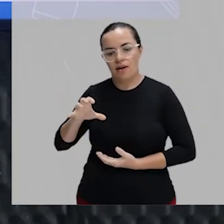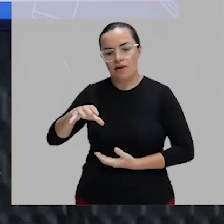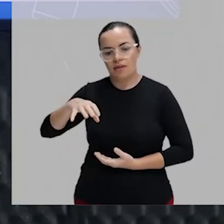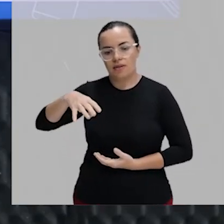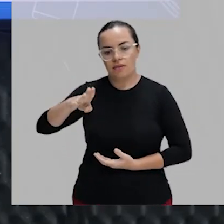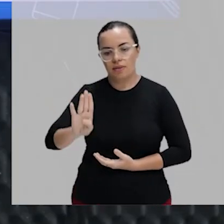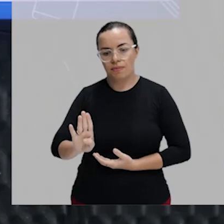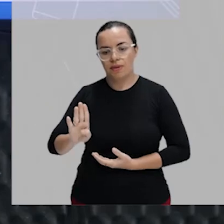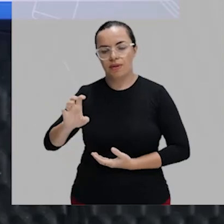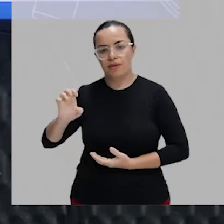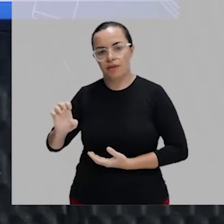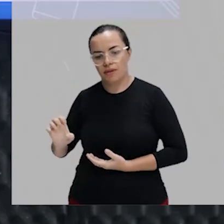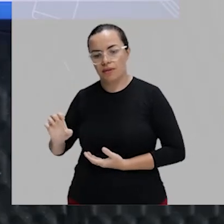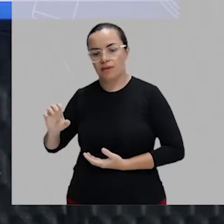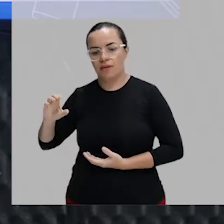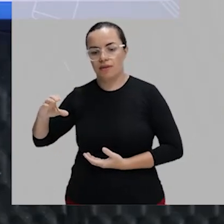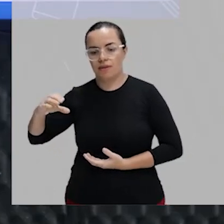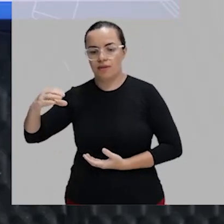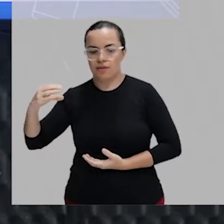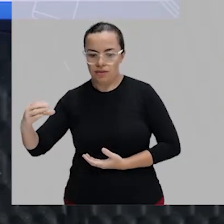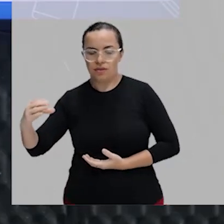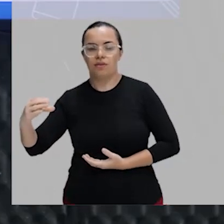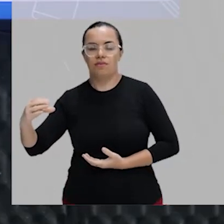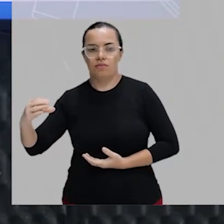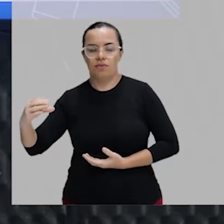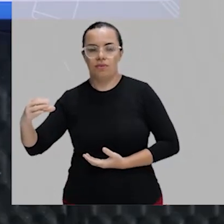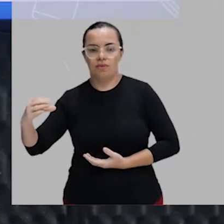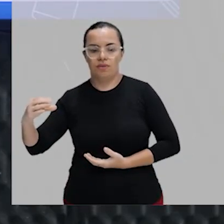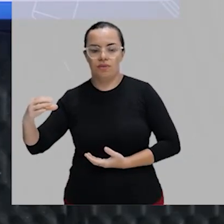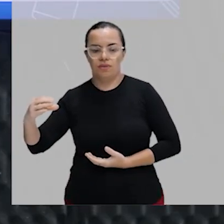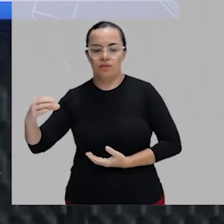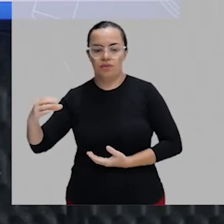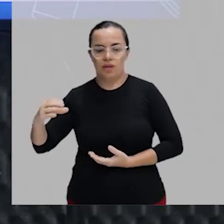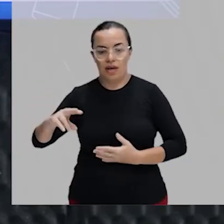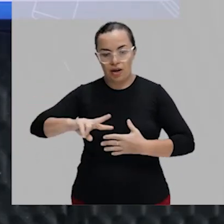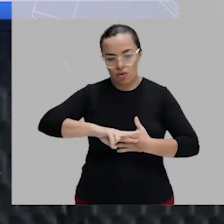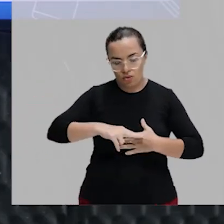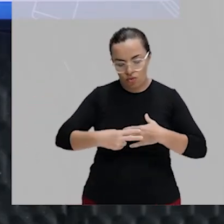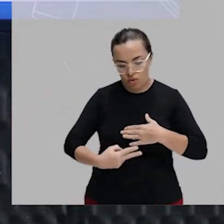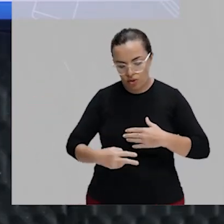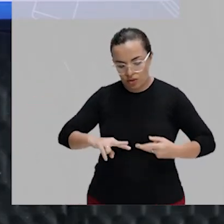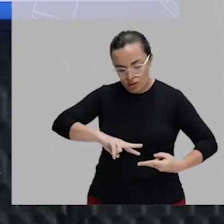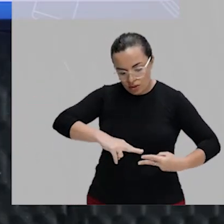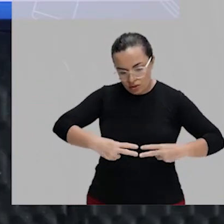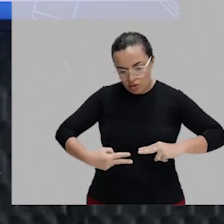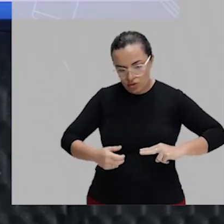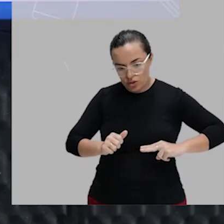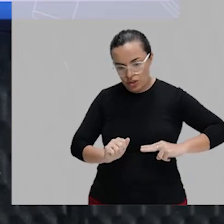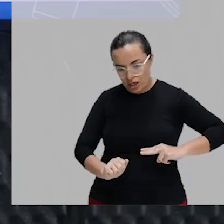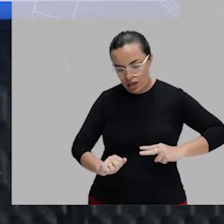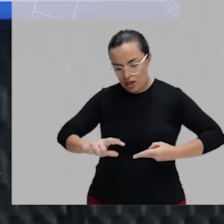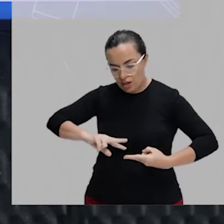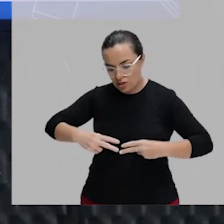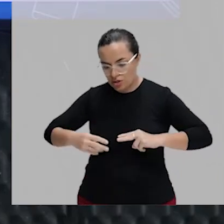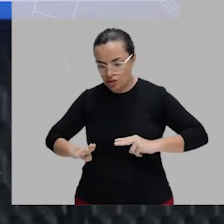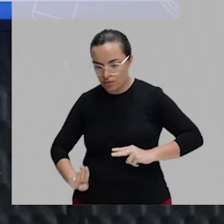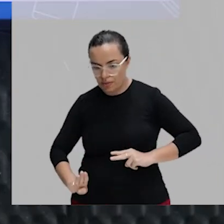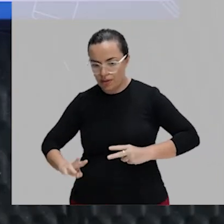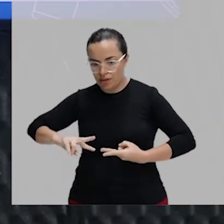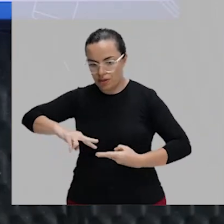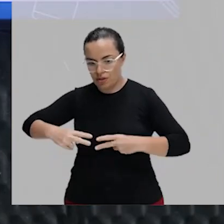ele é o responsável pela produção da enzima A. Se acontecer uma mutação genética nesse gene,